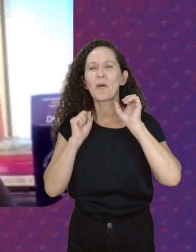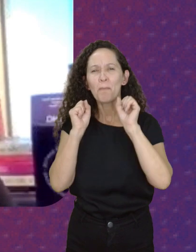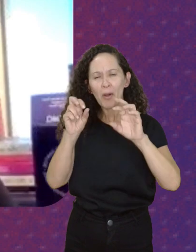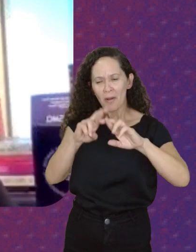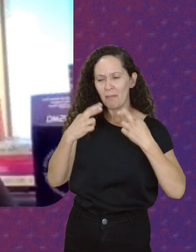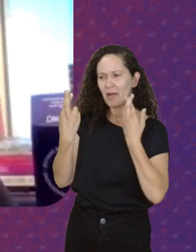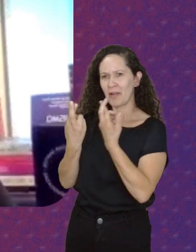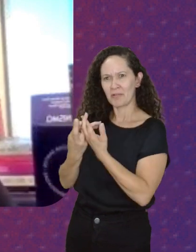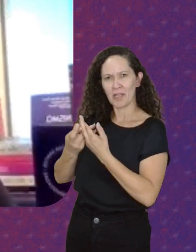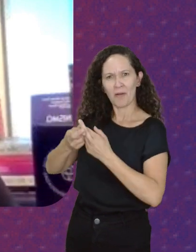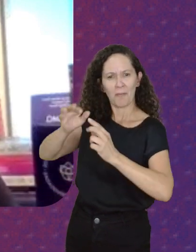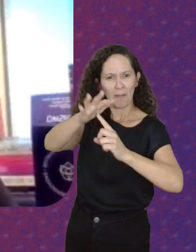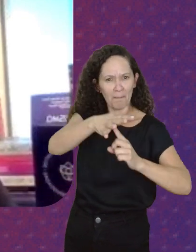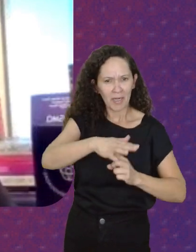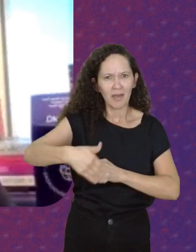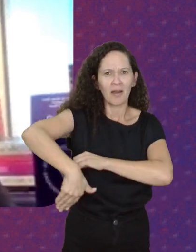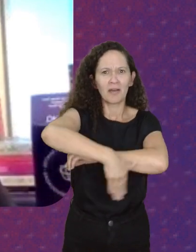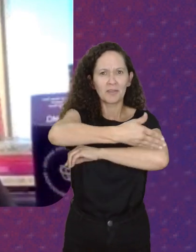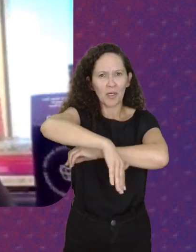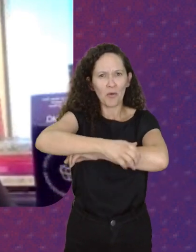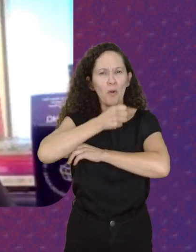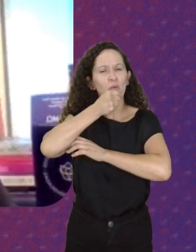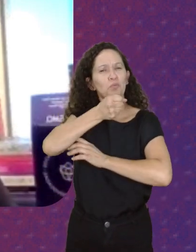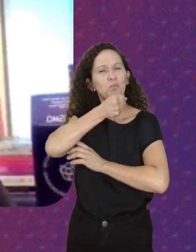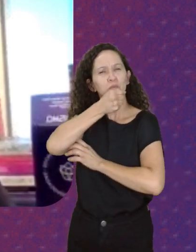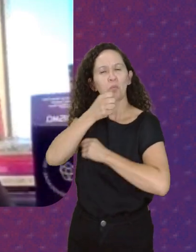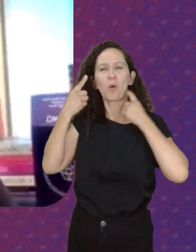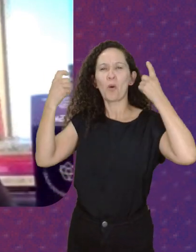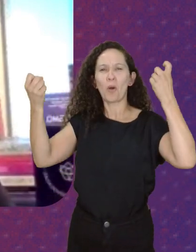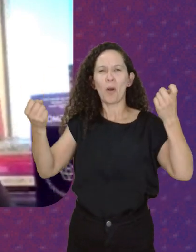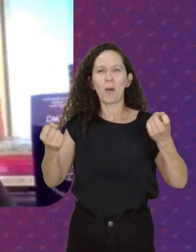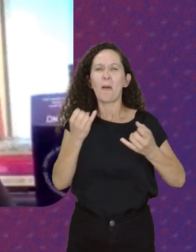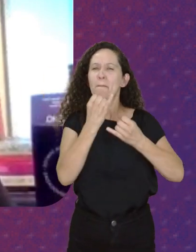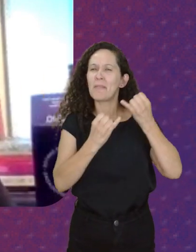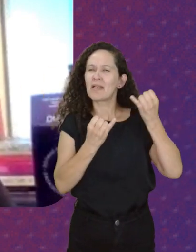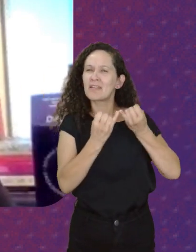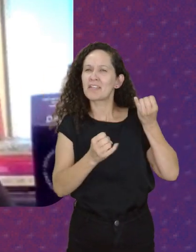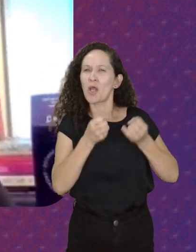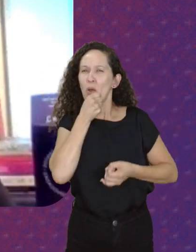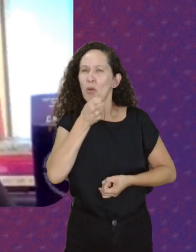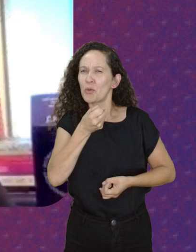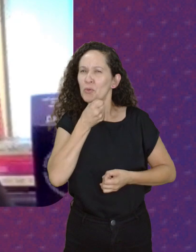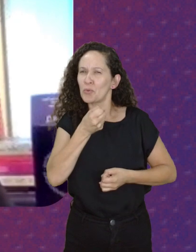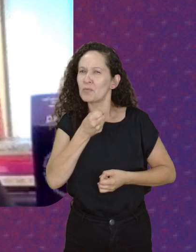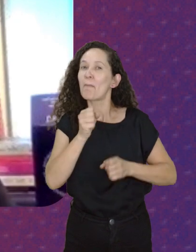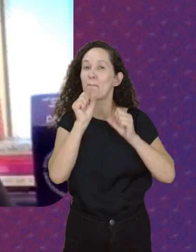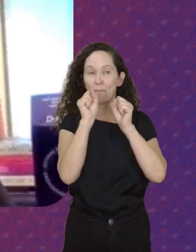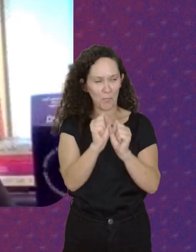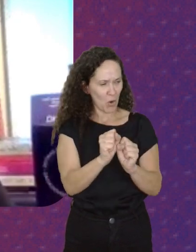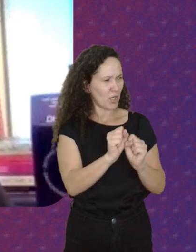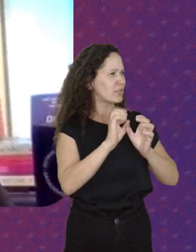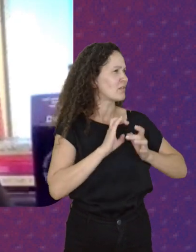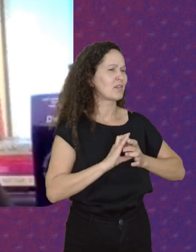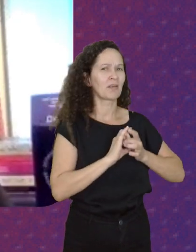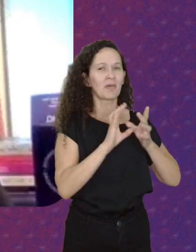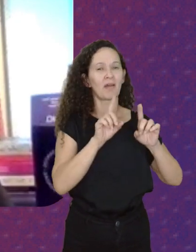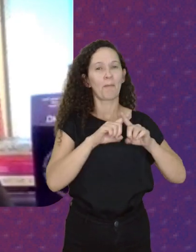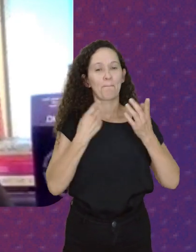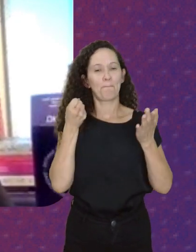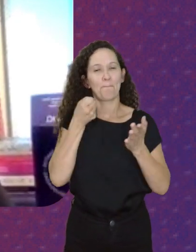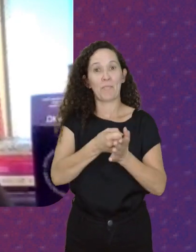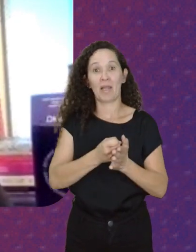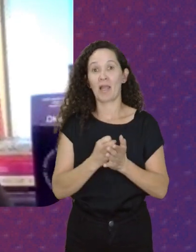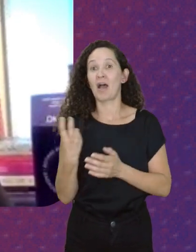reunião em praça pública, com aparelho de som, parecendo até mesmo um comício? Pode fazer, desde que você não gasta um